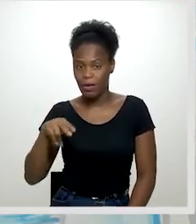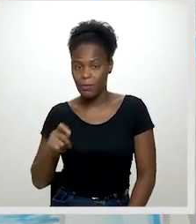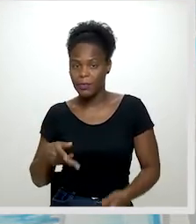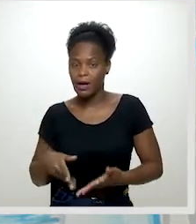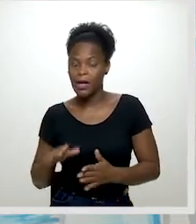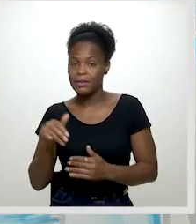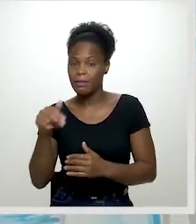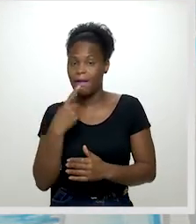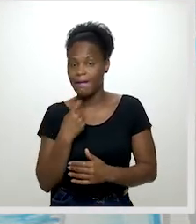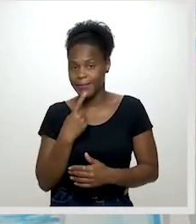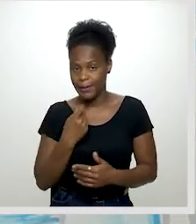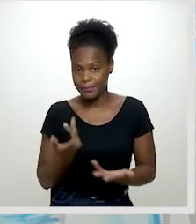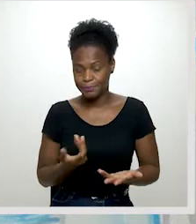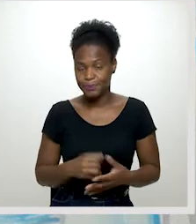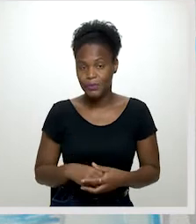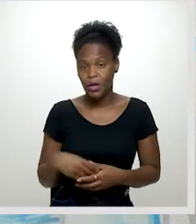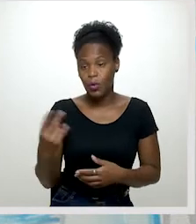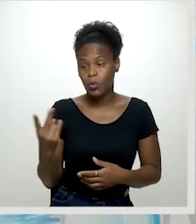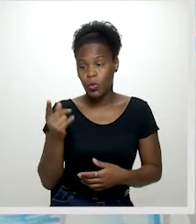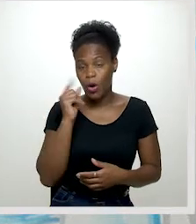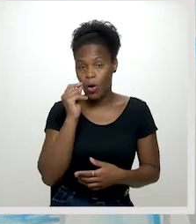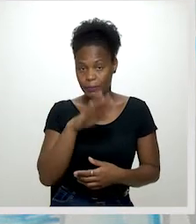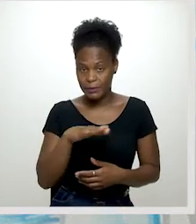Então, os dois cientistas